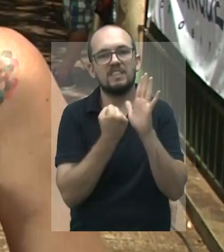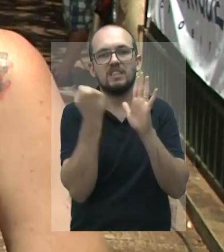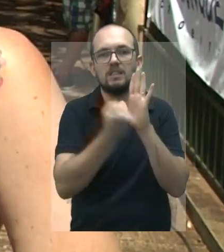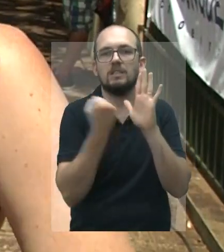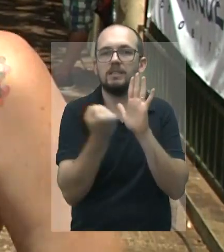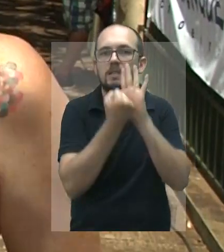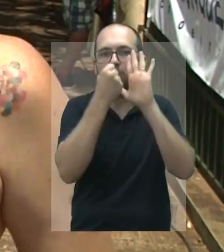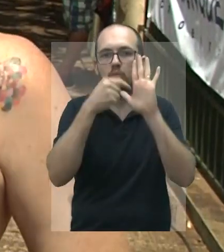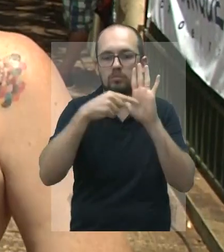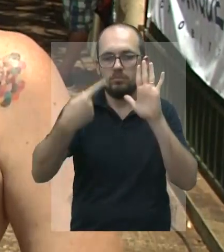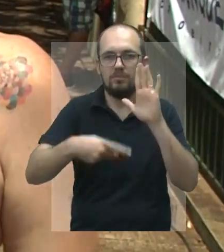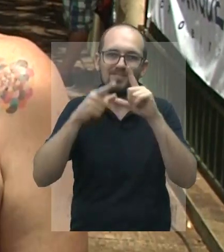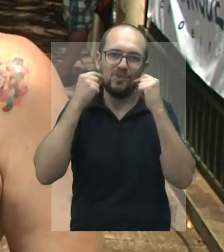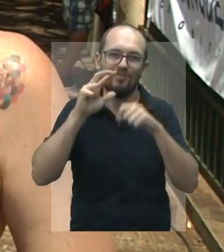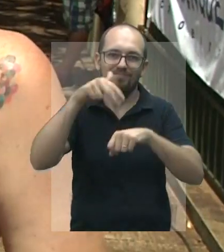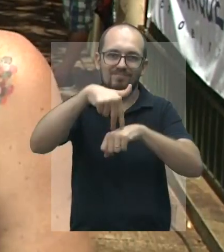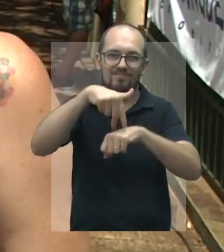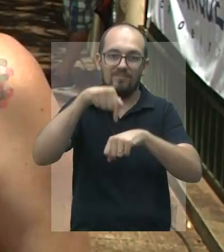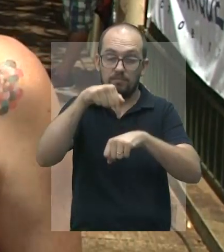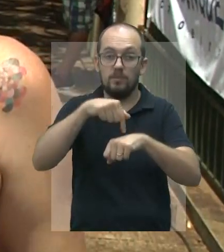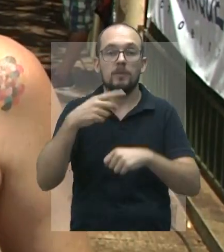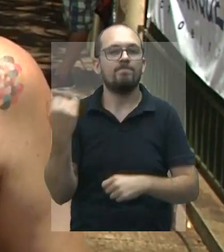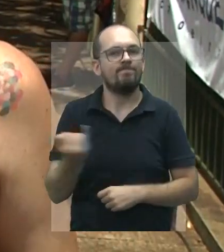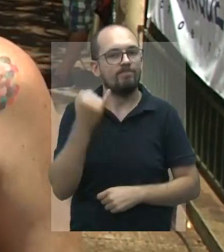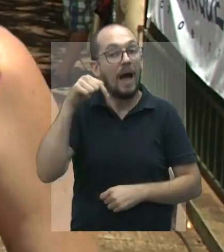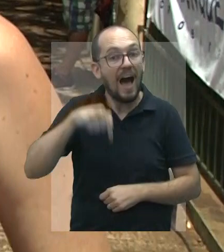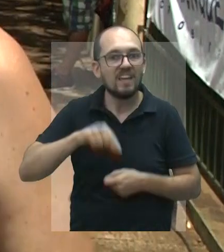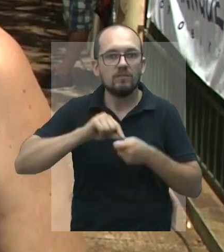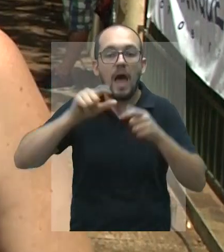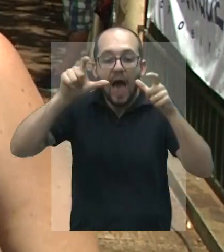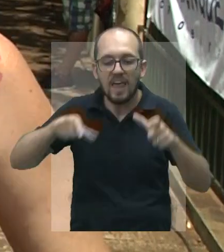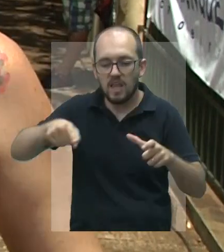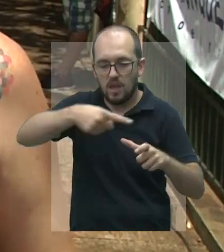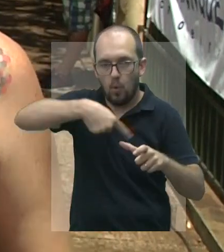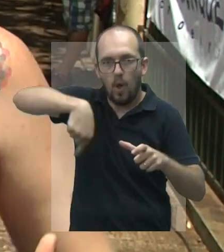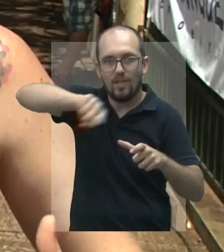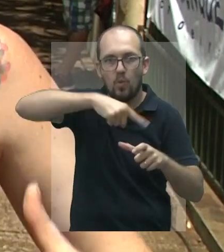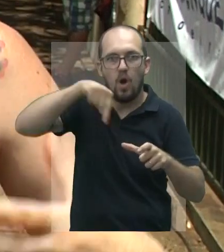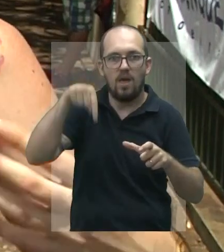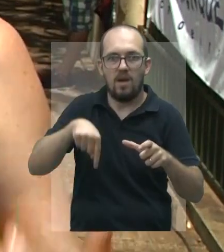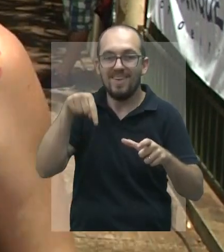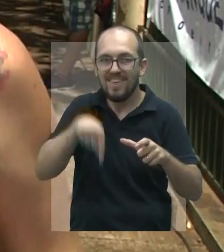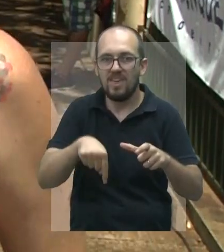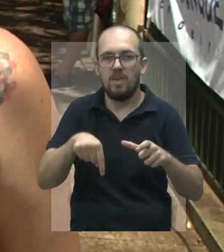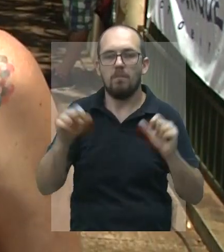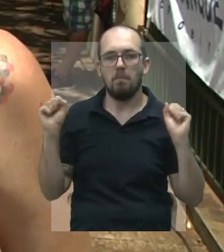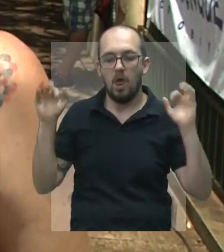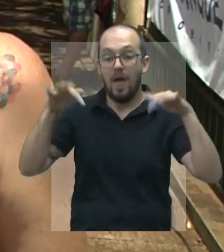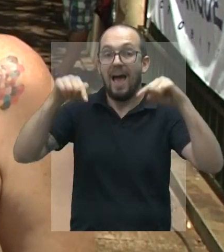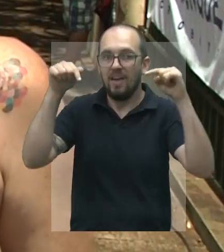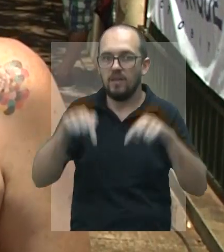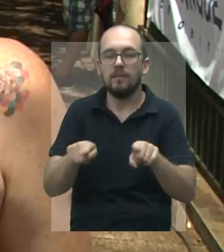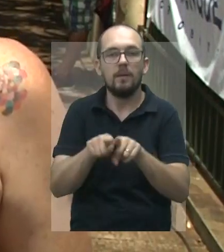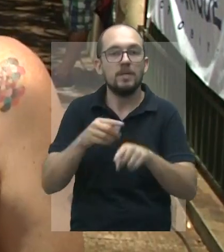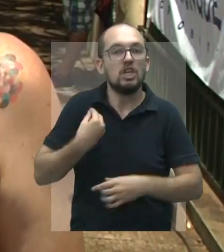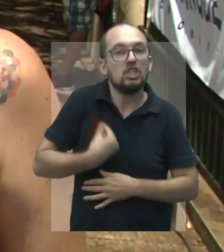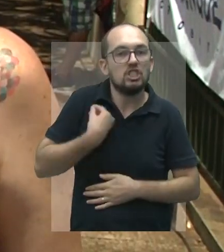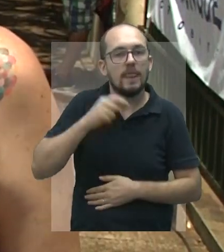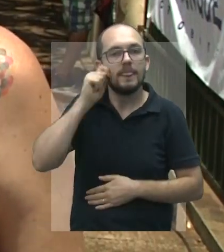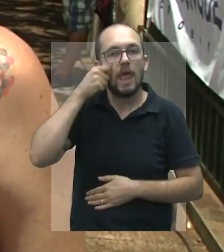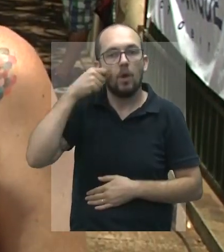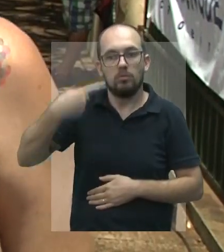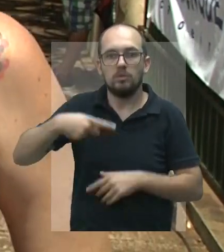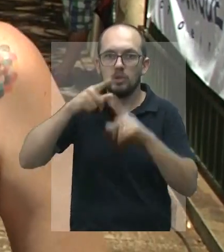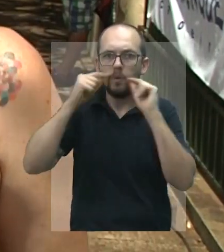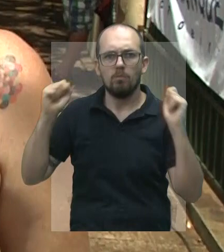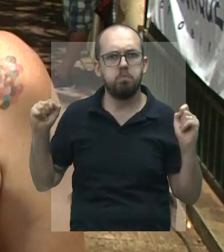nossa cidade. Então pra gente é muito importante fazer esse evento aqui e a presença dos negros da nossa cidade em